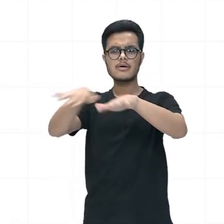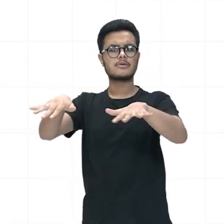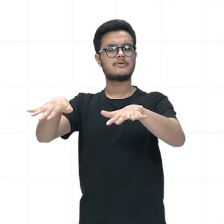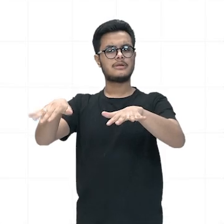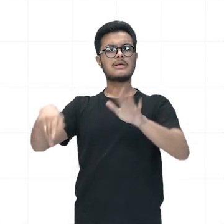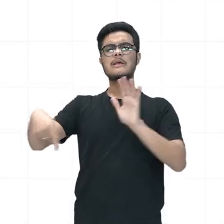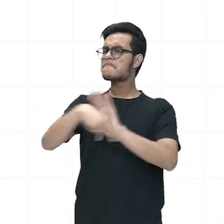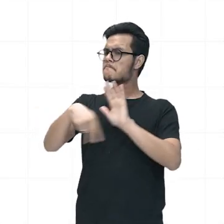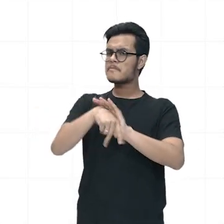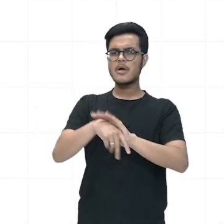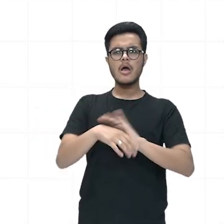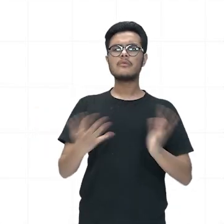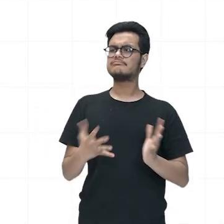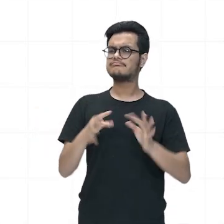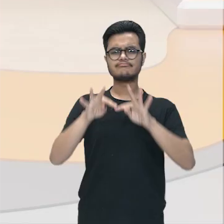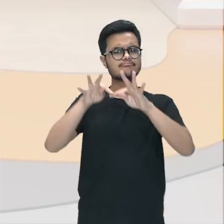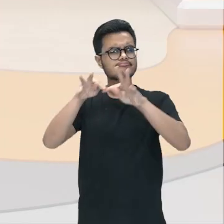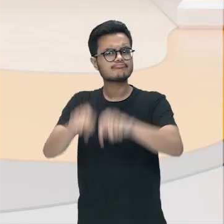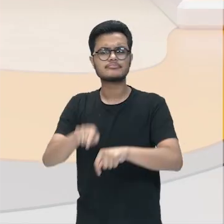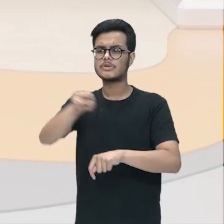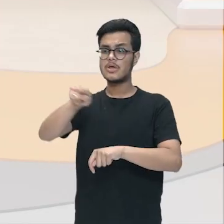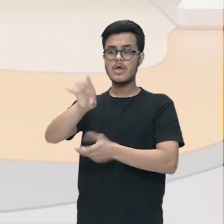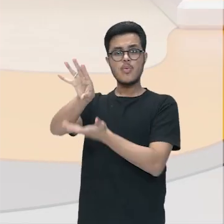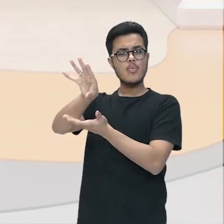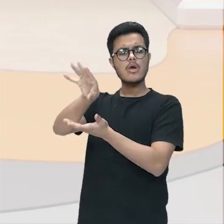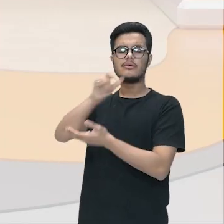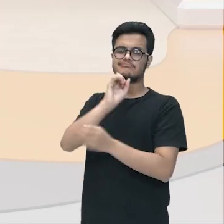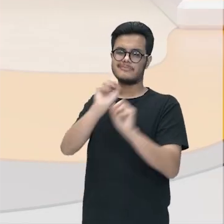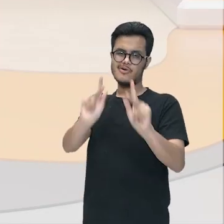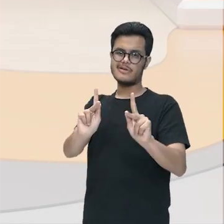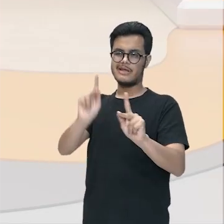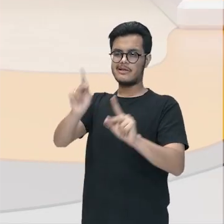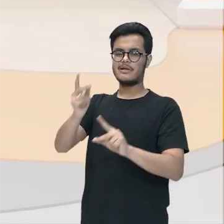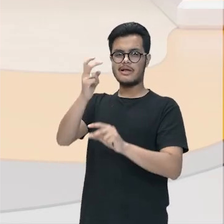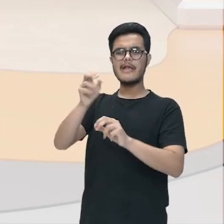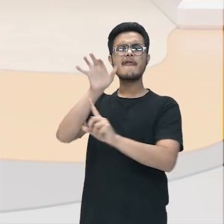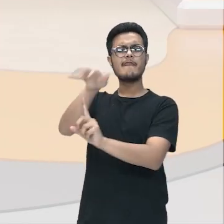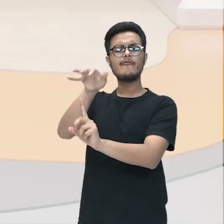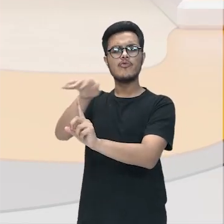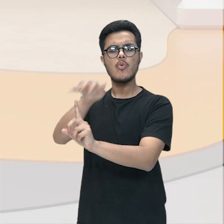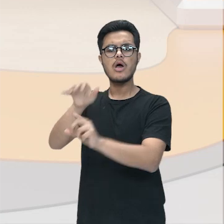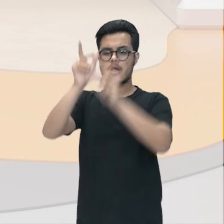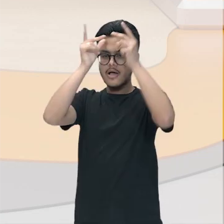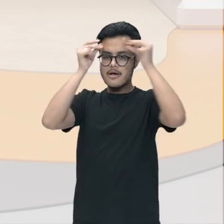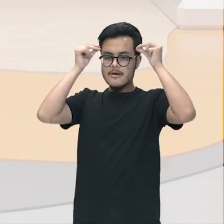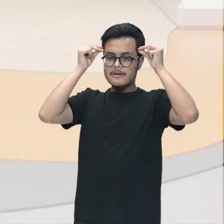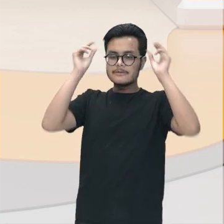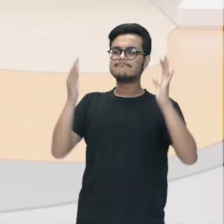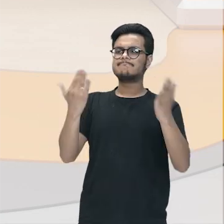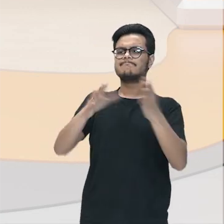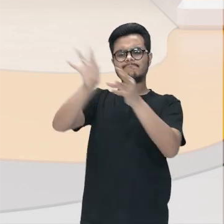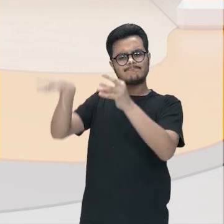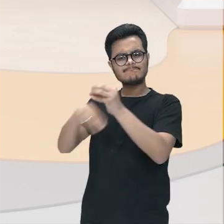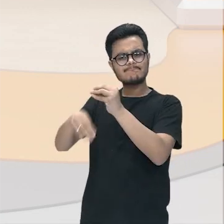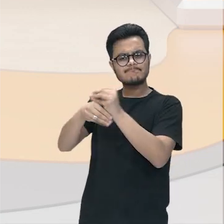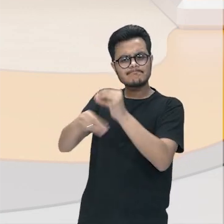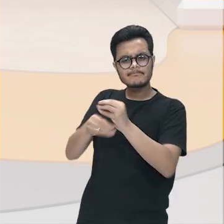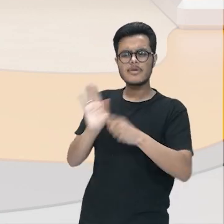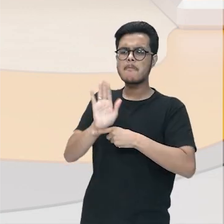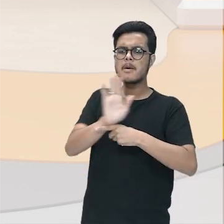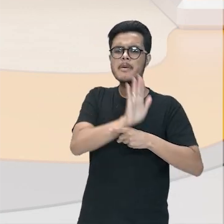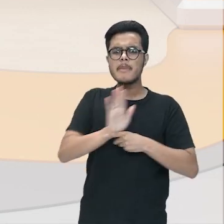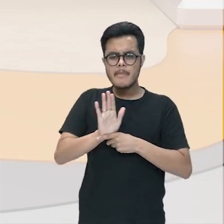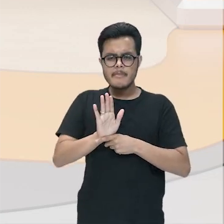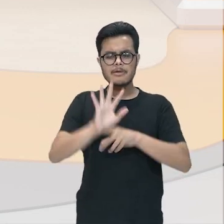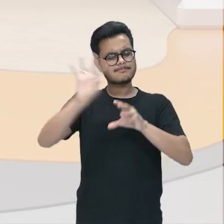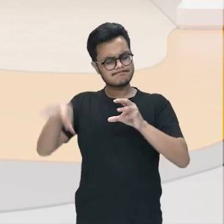aí pegar toda a cultura grega, tá? E aí eles vão, então, fazer o quê? Esse fortalecimento, tá? Por isso